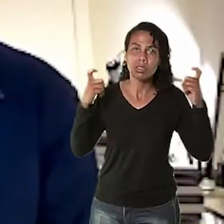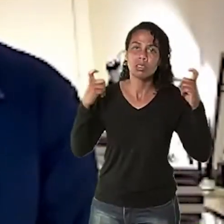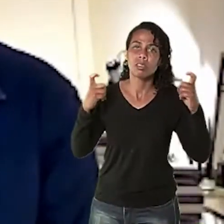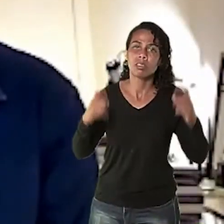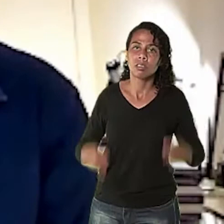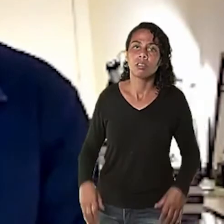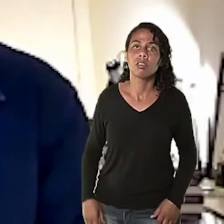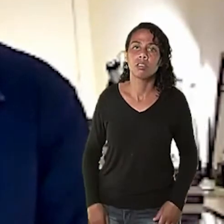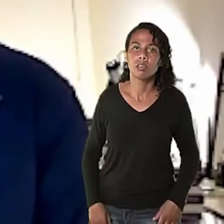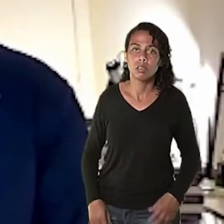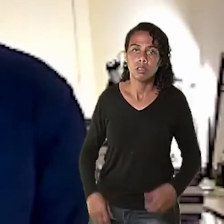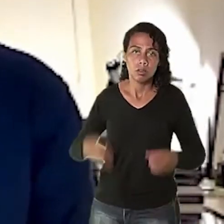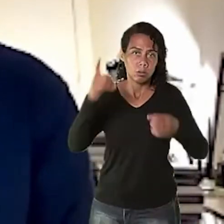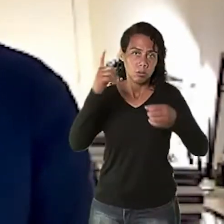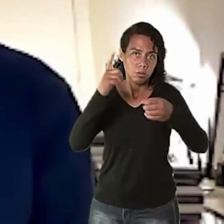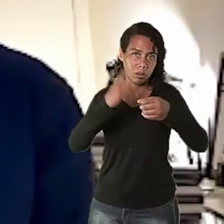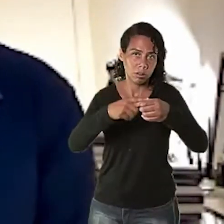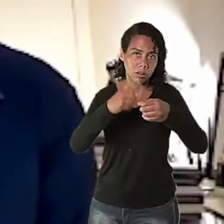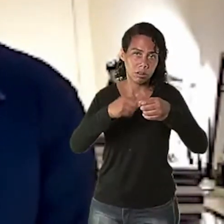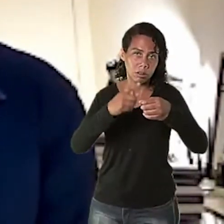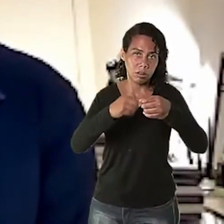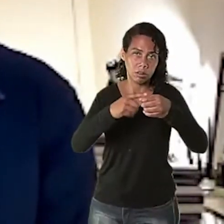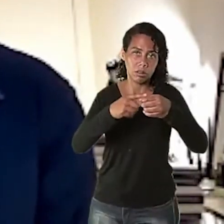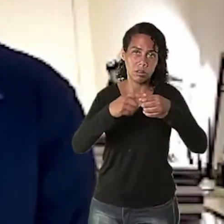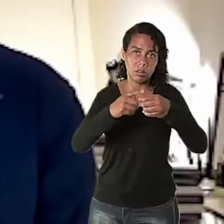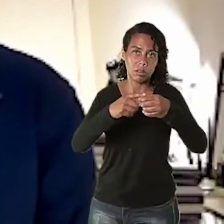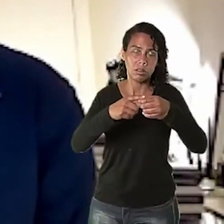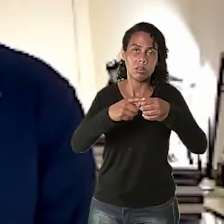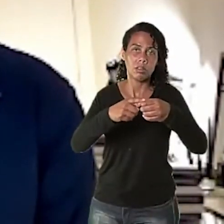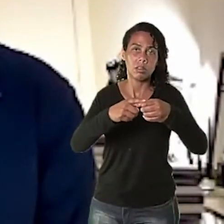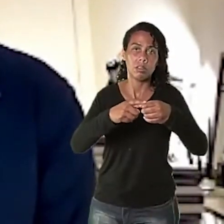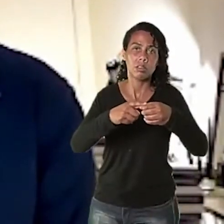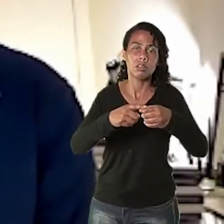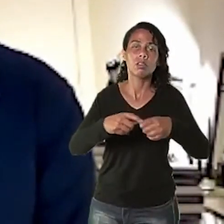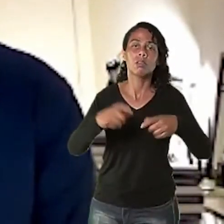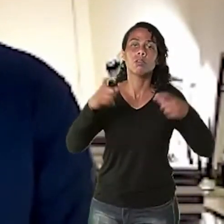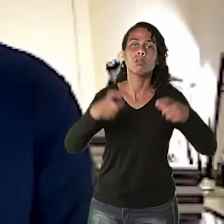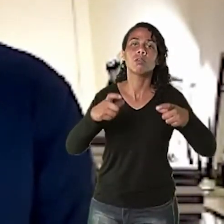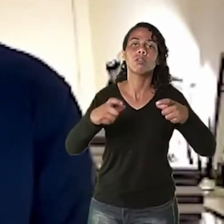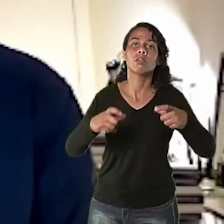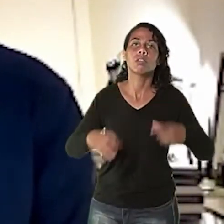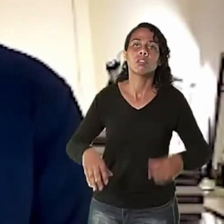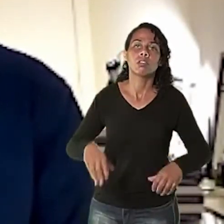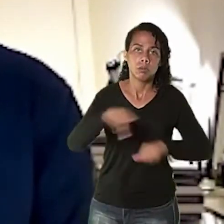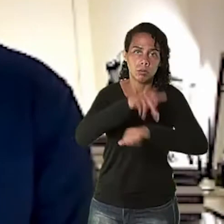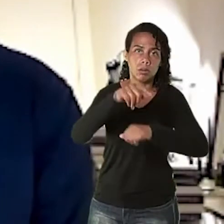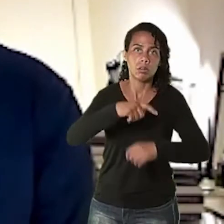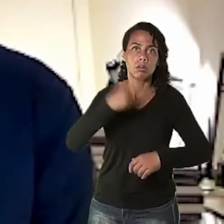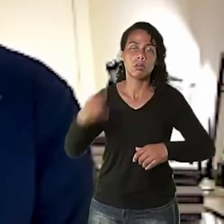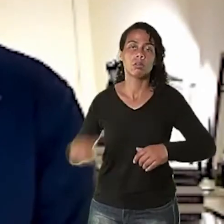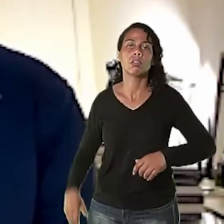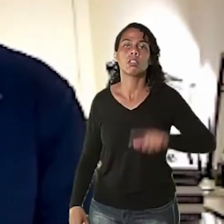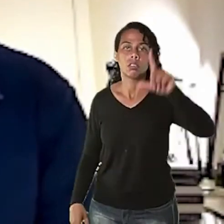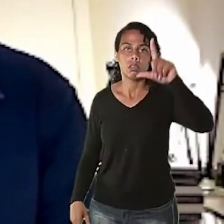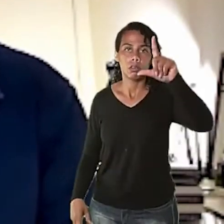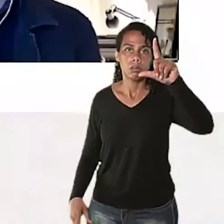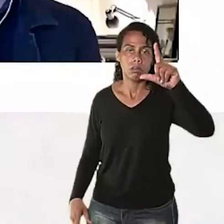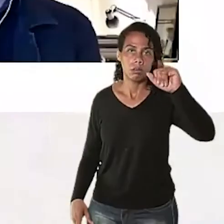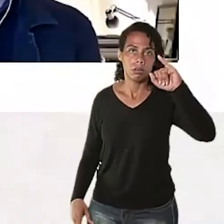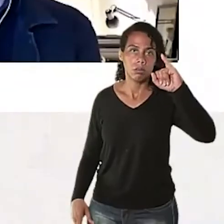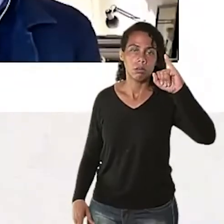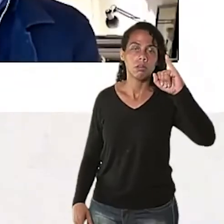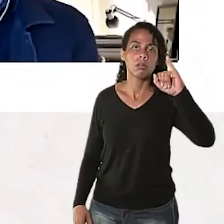vila medieval, uma cidade murada, que fica mais ou menos 1h30 de Lisboa, e que virou uma cidade completamente turística. Que tem um